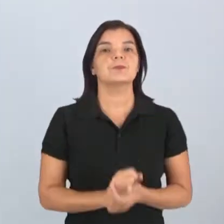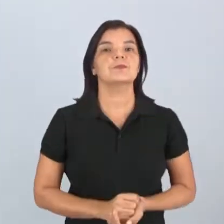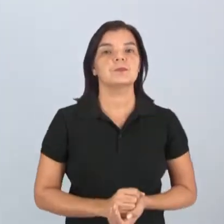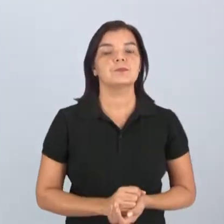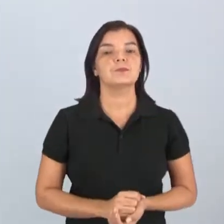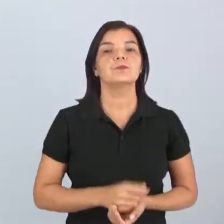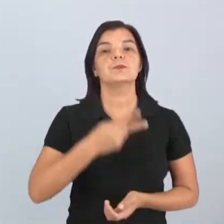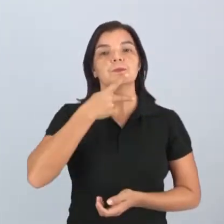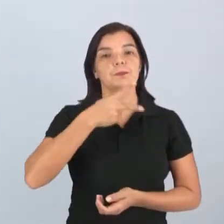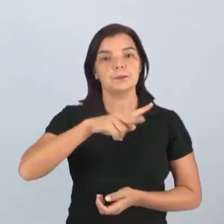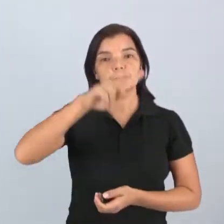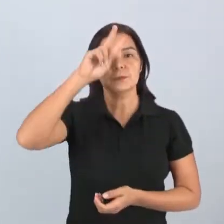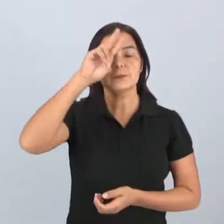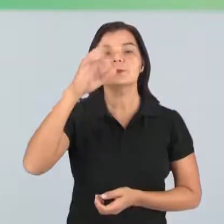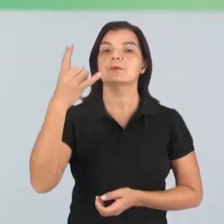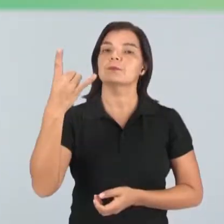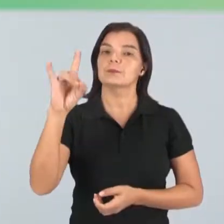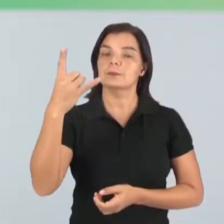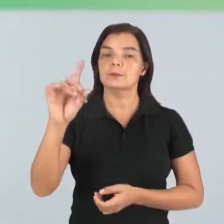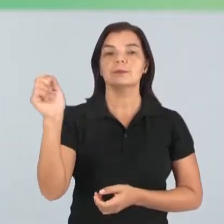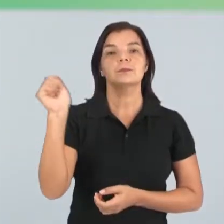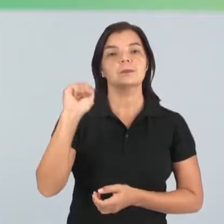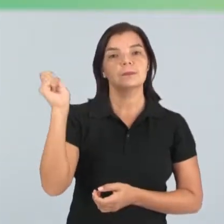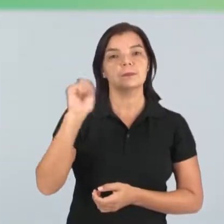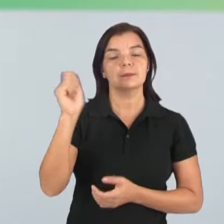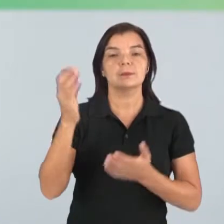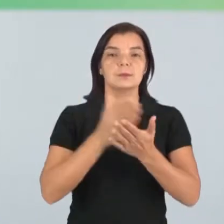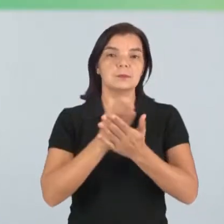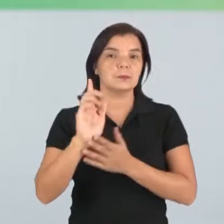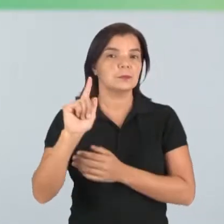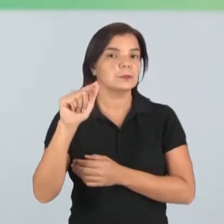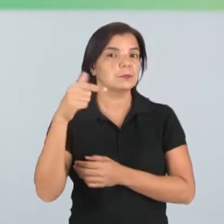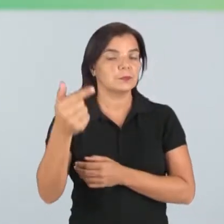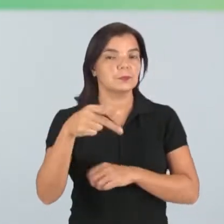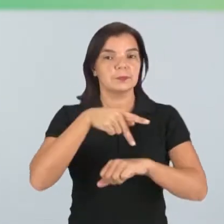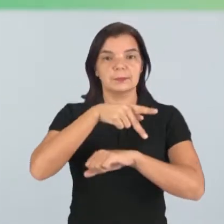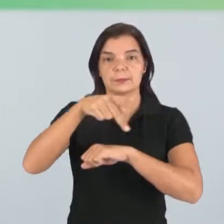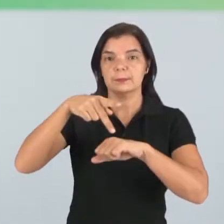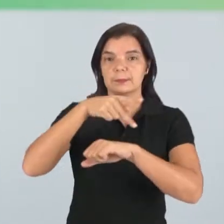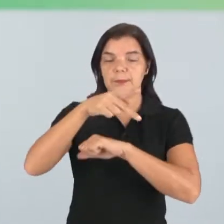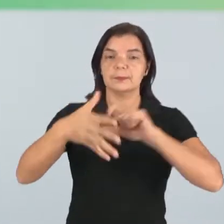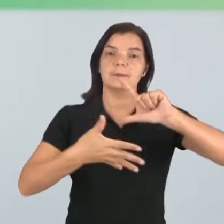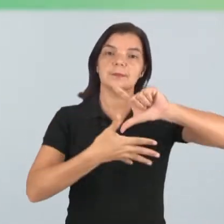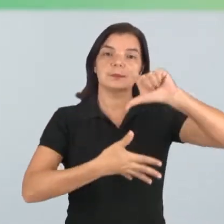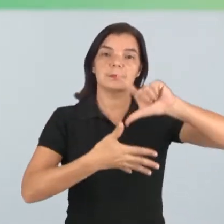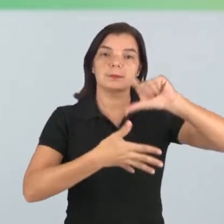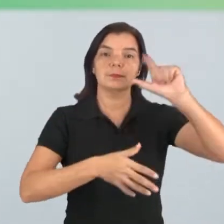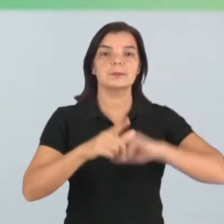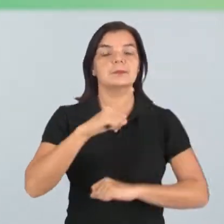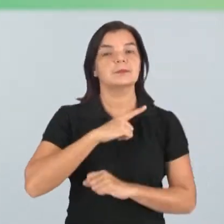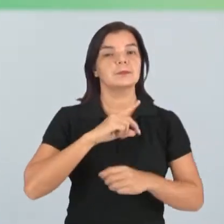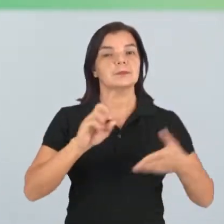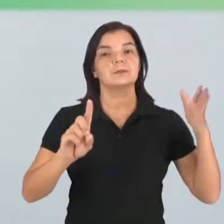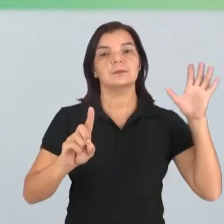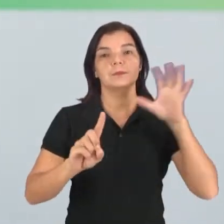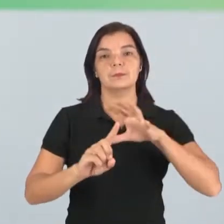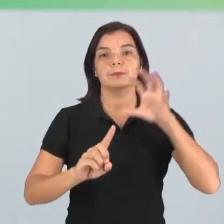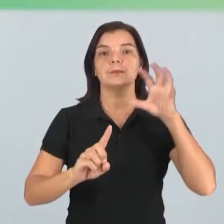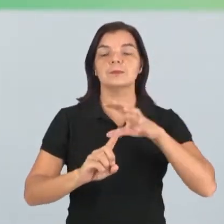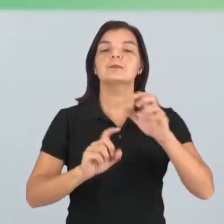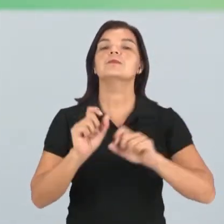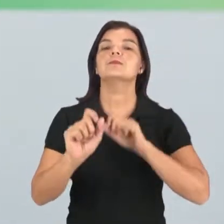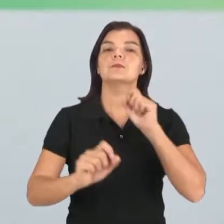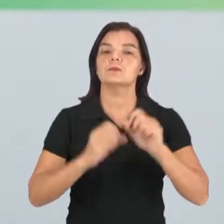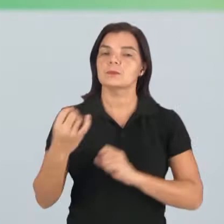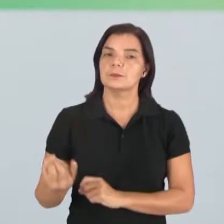o Peru, que a Bolívia, a Argentina e alguns outros, países da América Latina tiveram a influência de